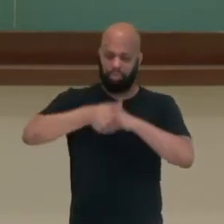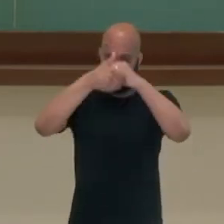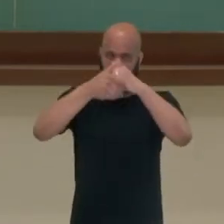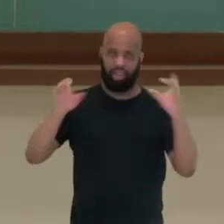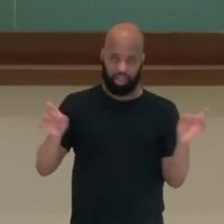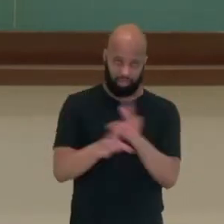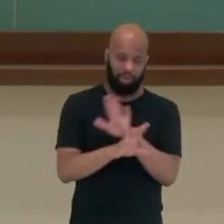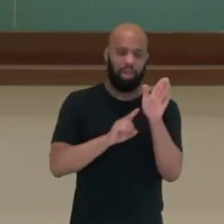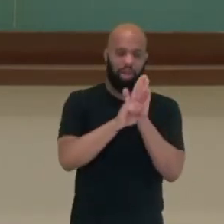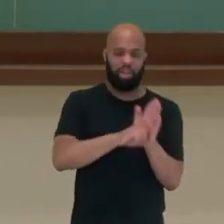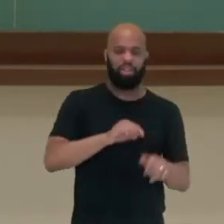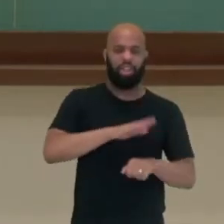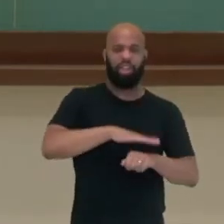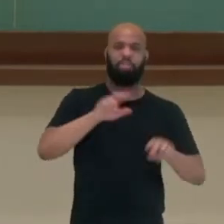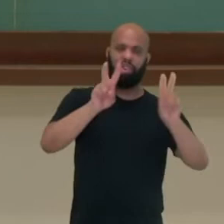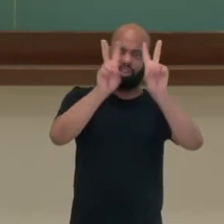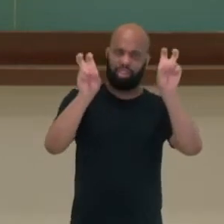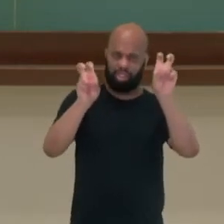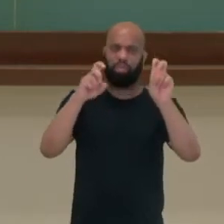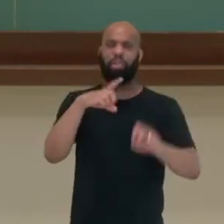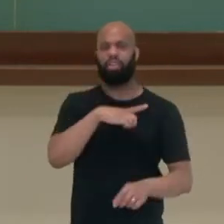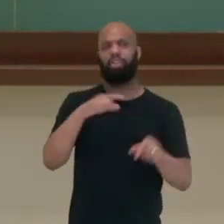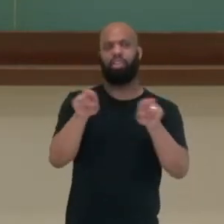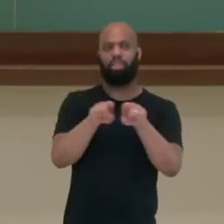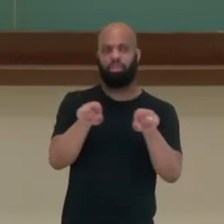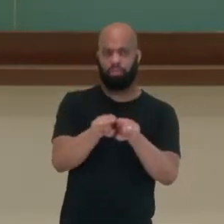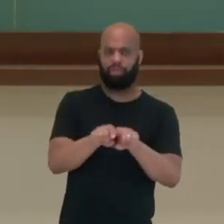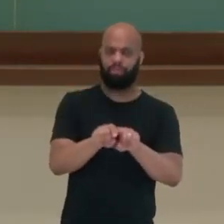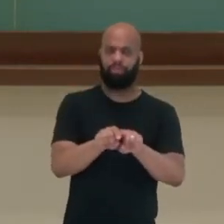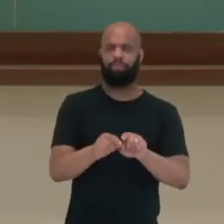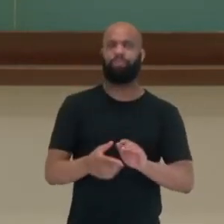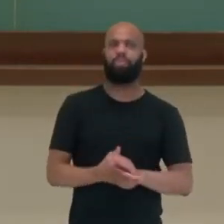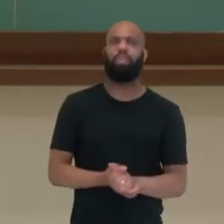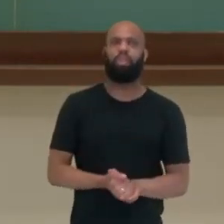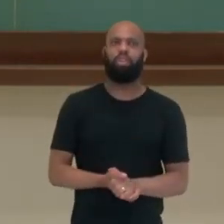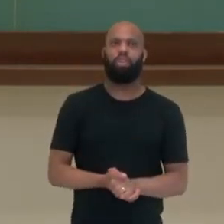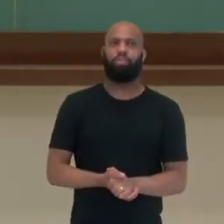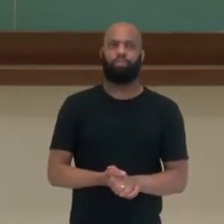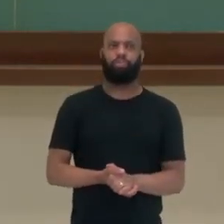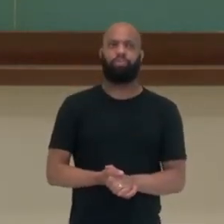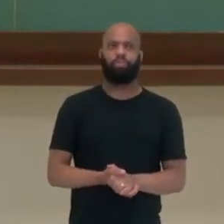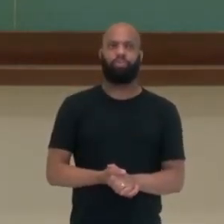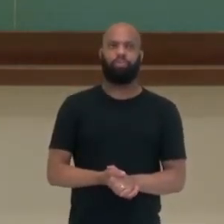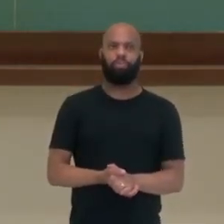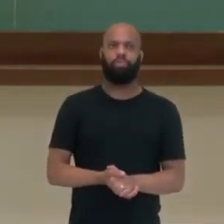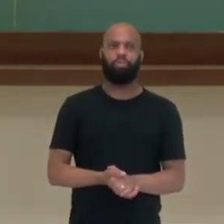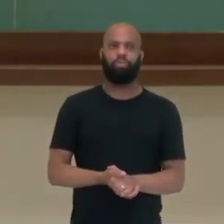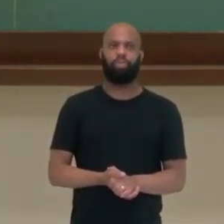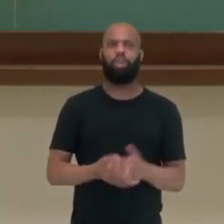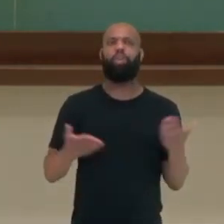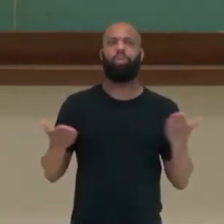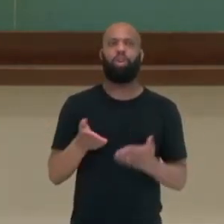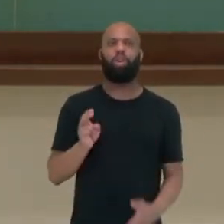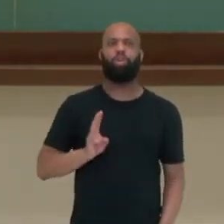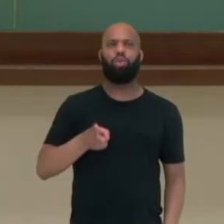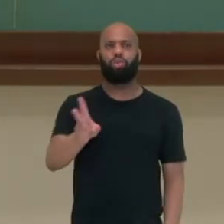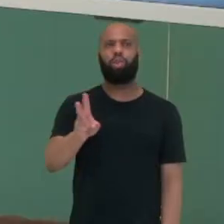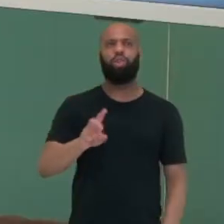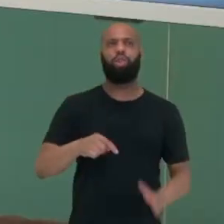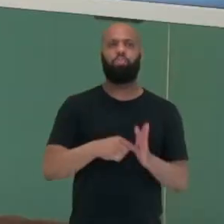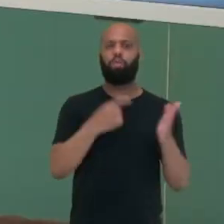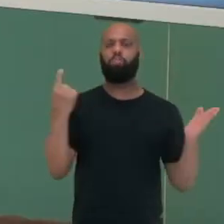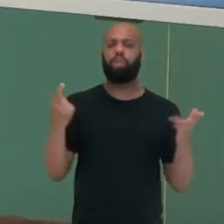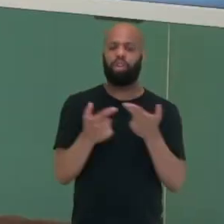pesquise mais a respeito deste assunto. Bom, continuando aqui, o